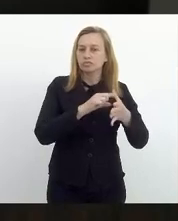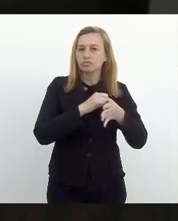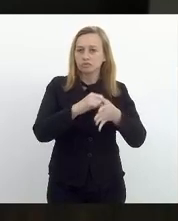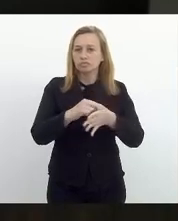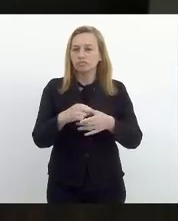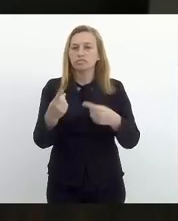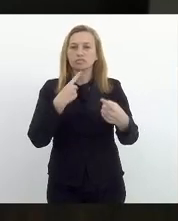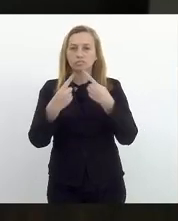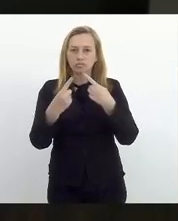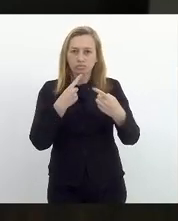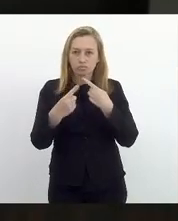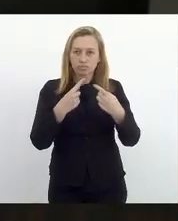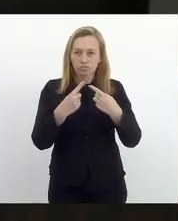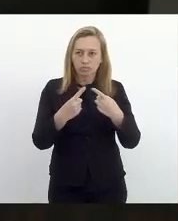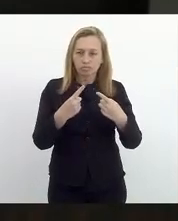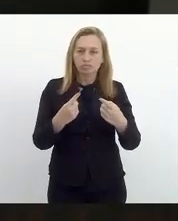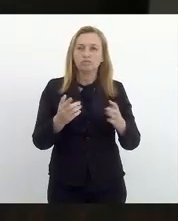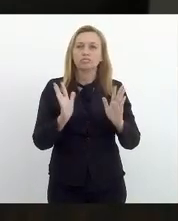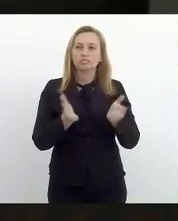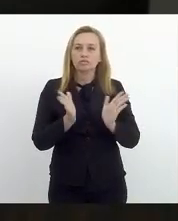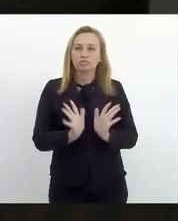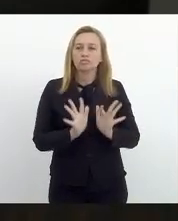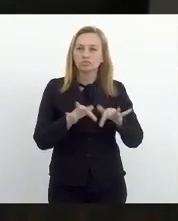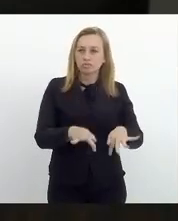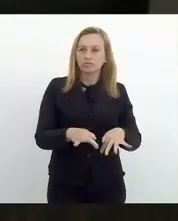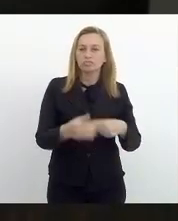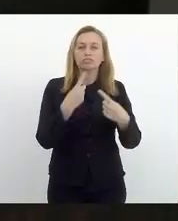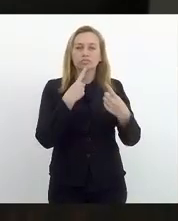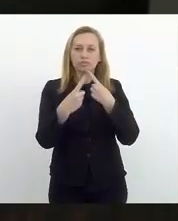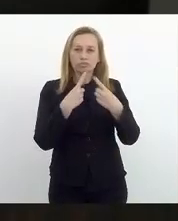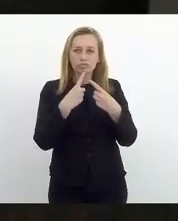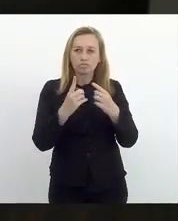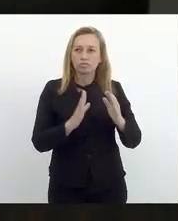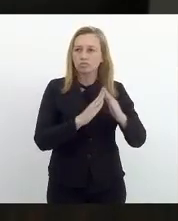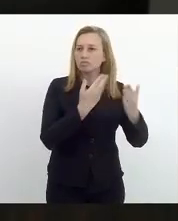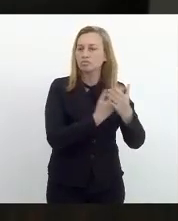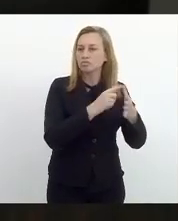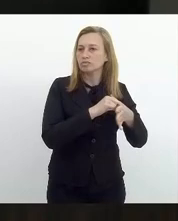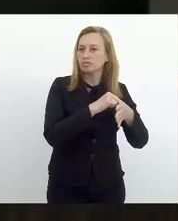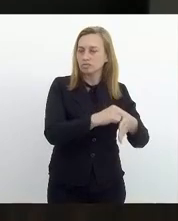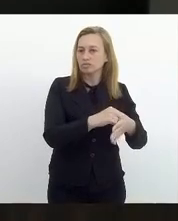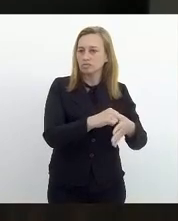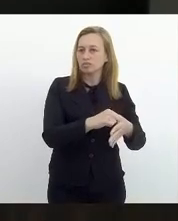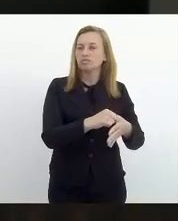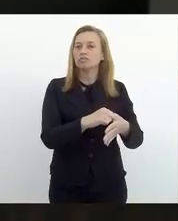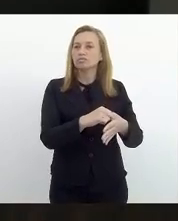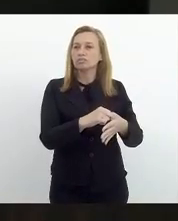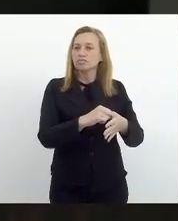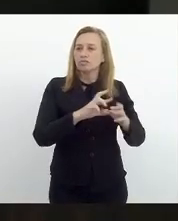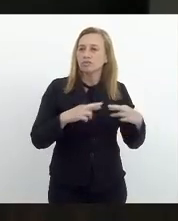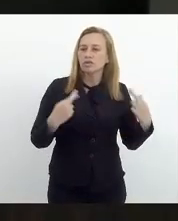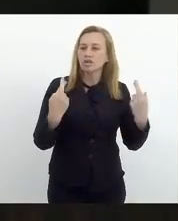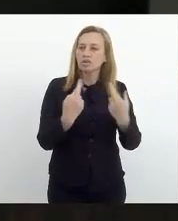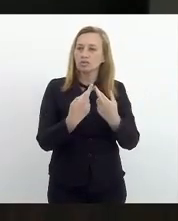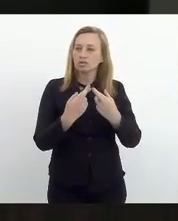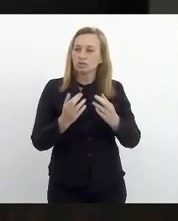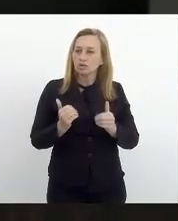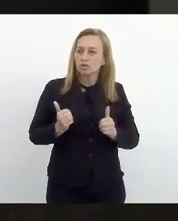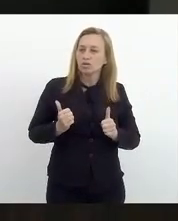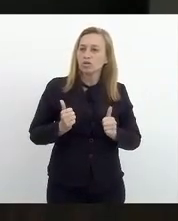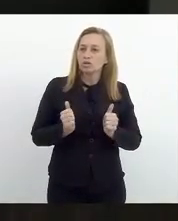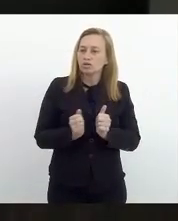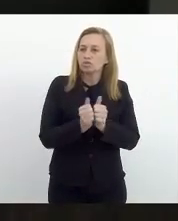e agora finalizada a discussão no colégio de líderes nessa audiência em cima do